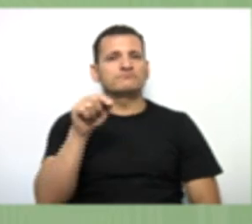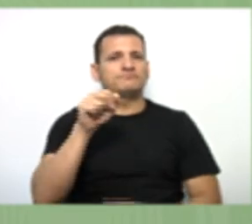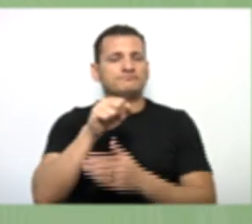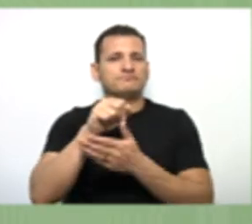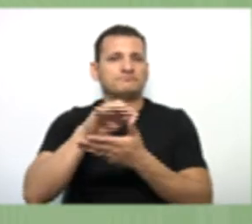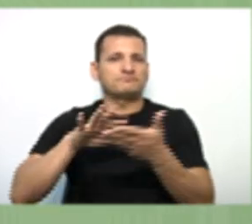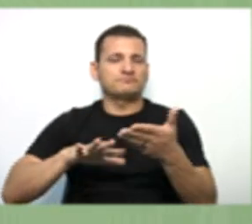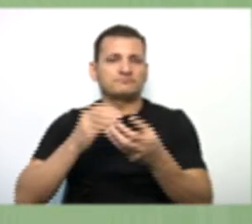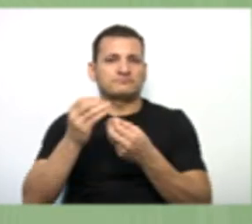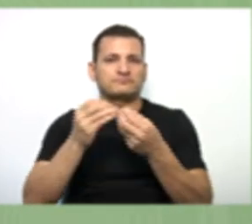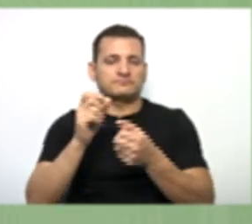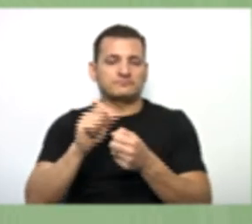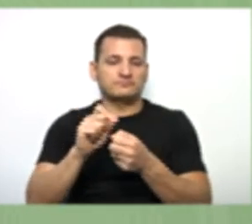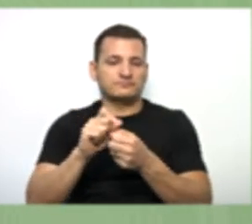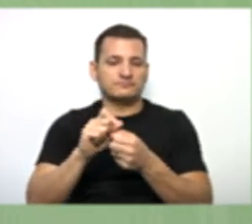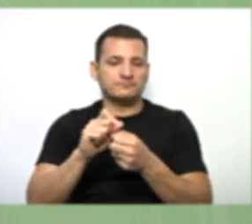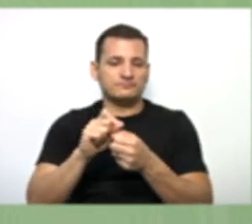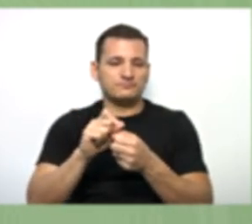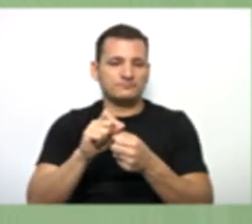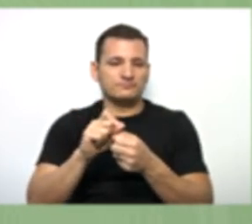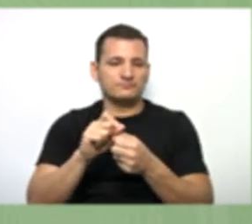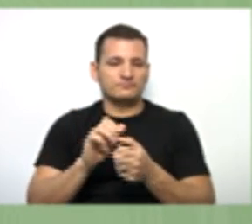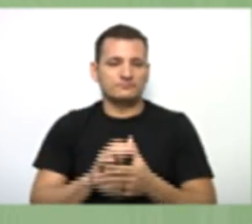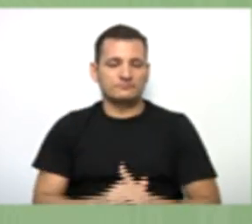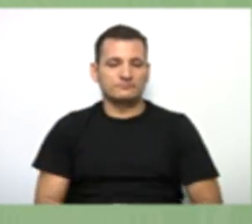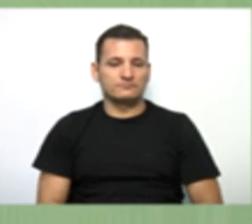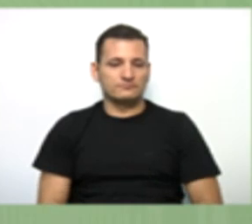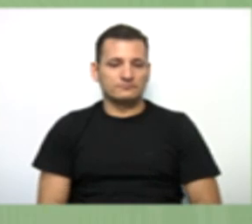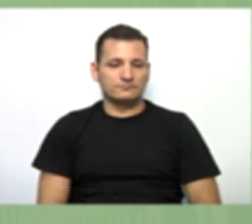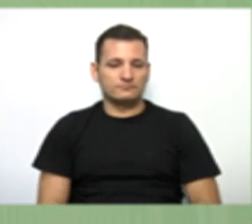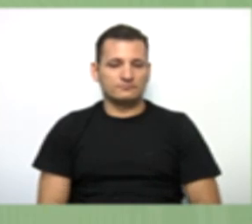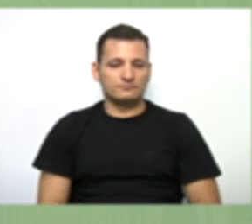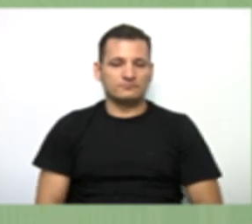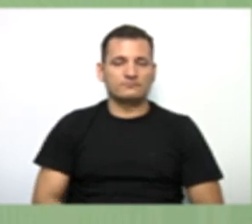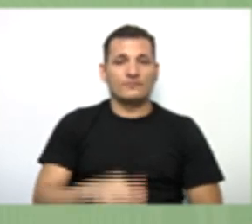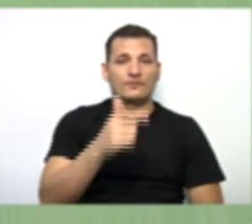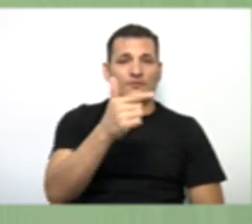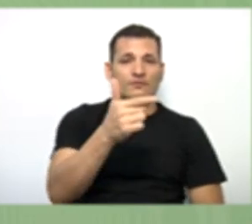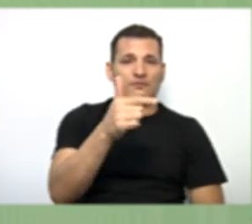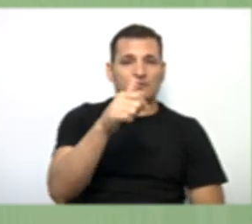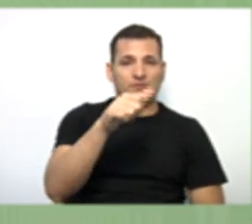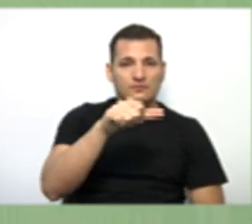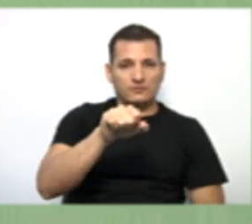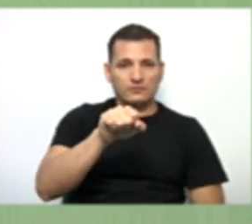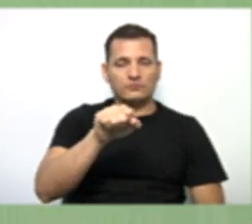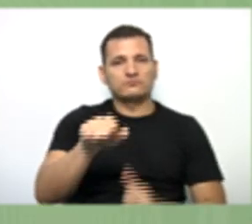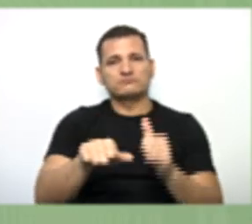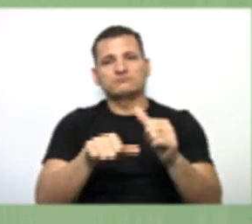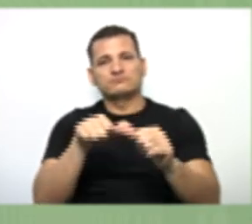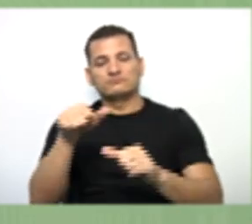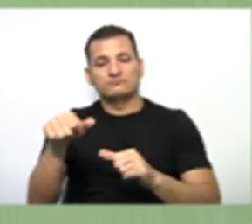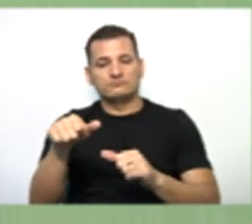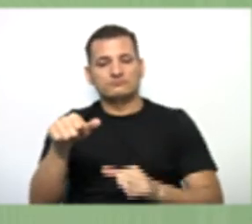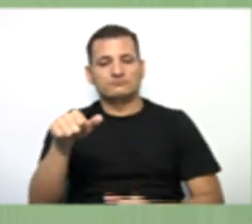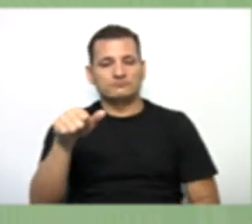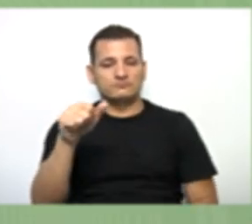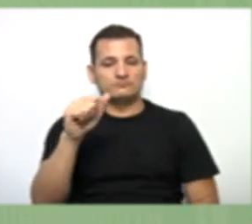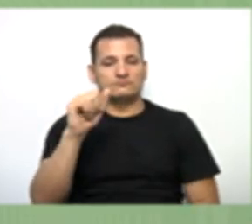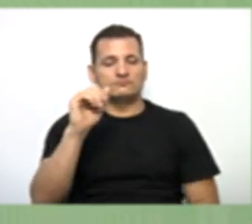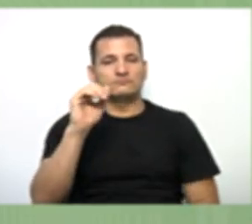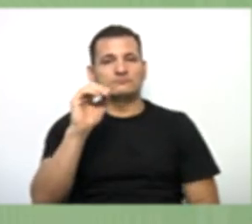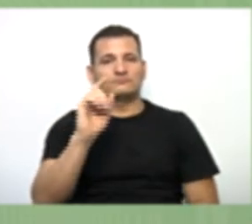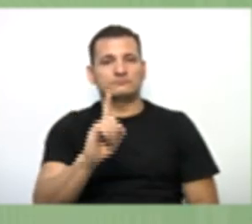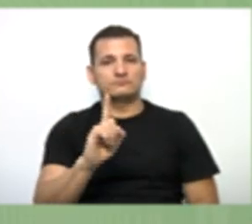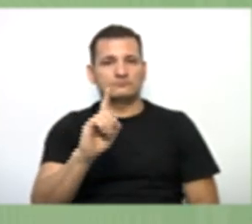do 28 para o hexadecimal? Vamos voltar, vamos usar aquela tabelinha anterior, vou até mostrar aqui o